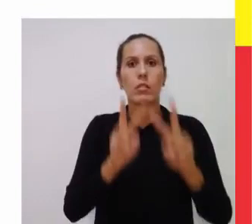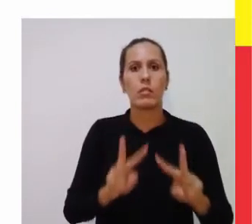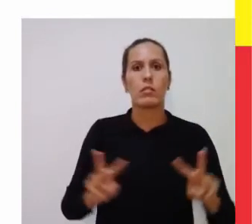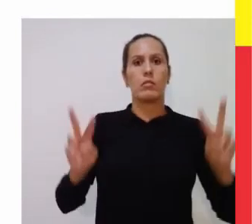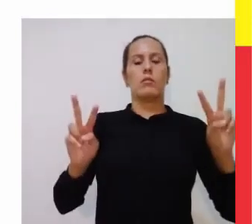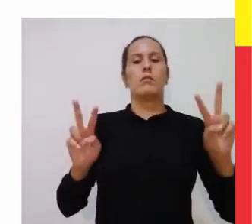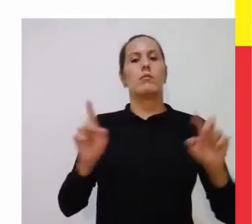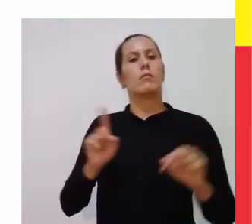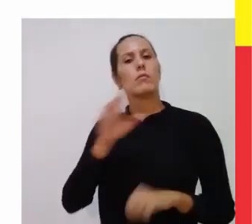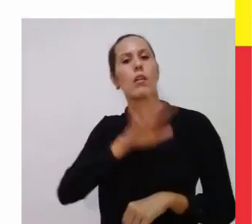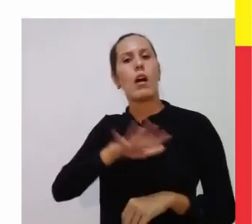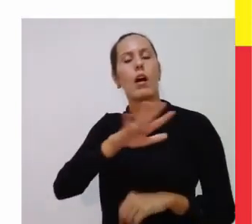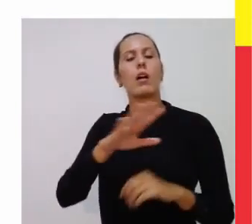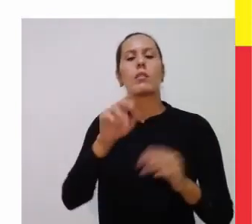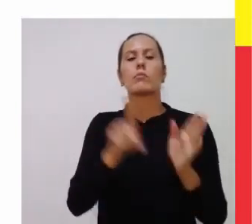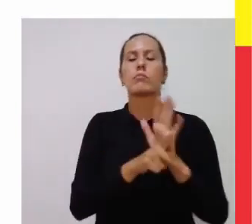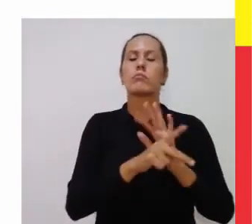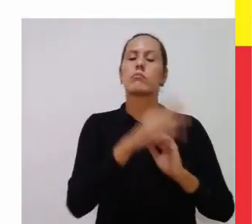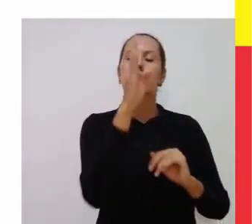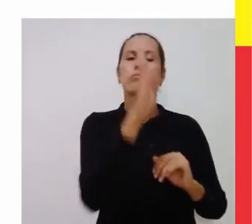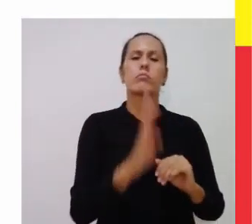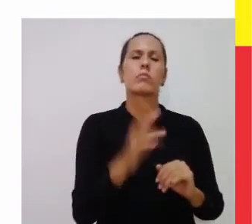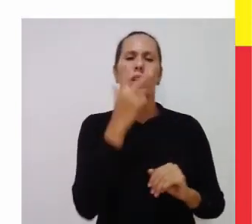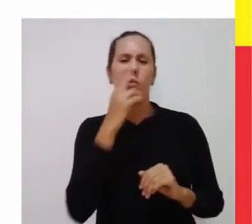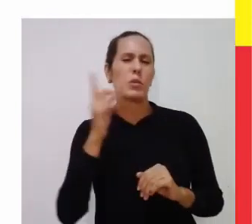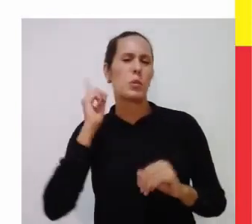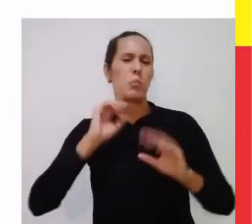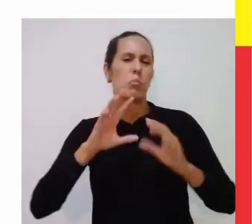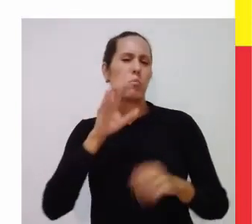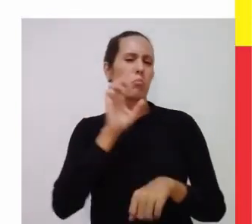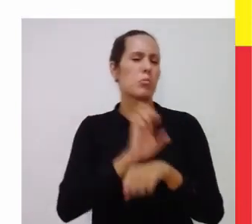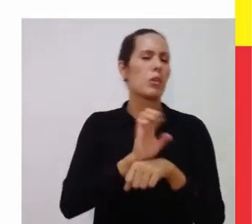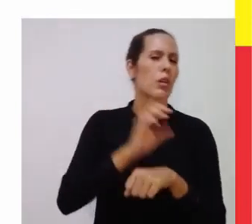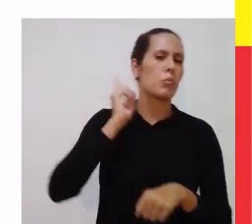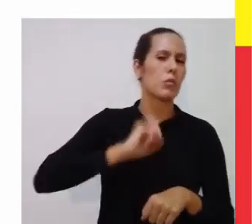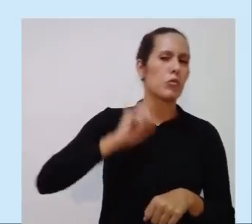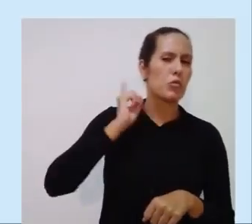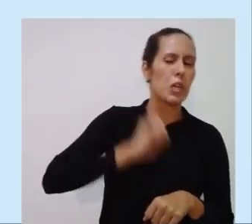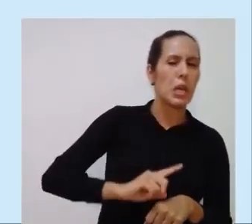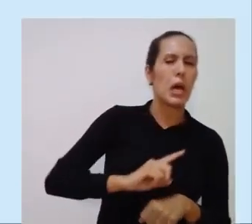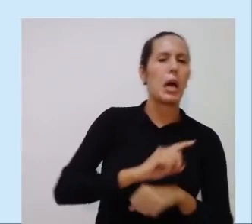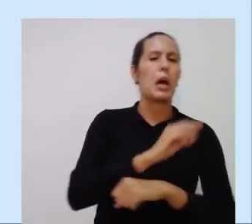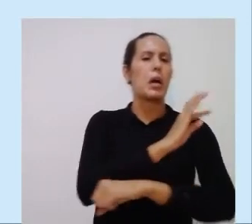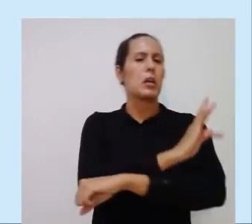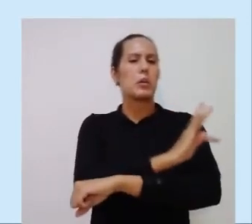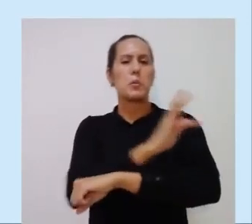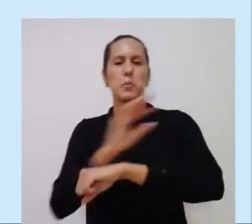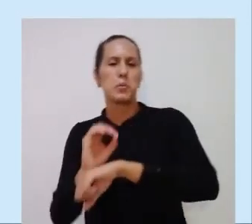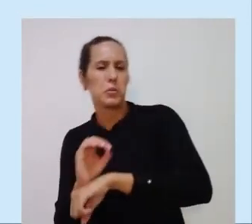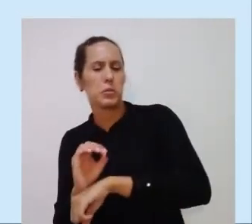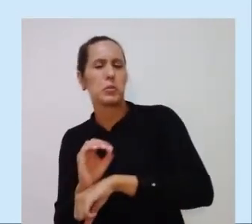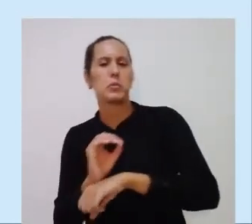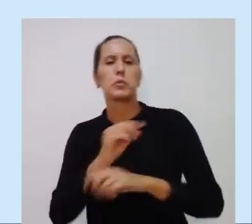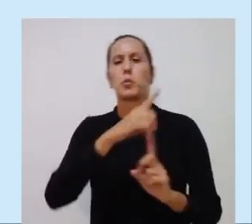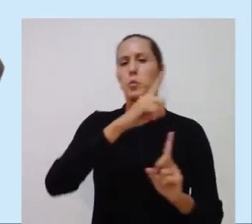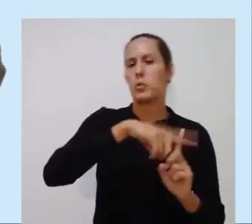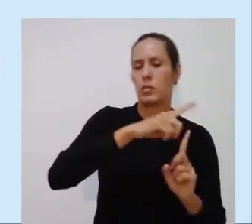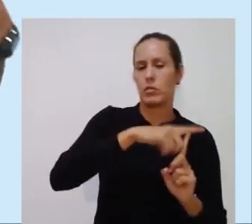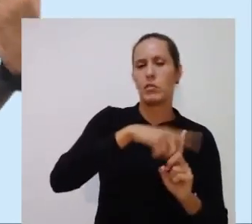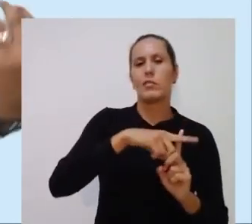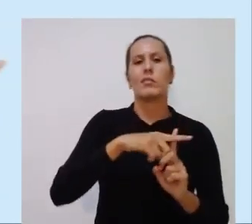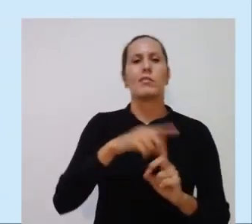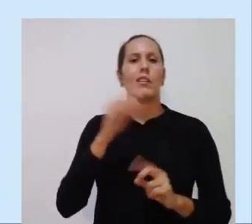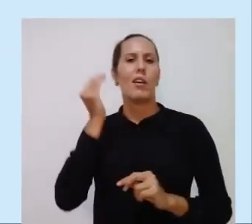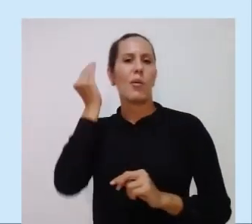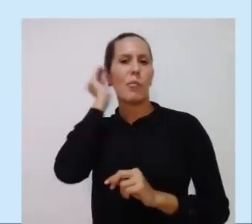está vendo a imagem dessa região central do Brasil, mais ou menos ali Minas Gerais, entre o Tocantins ali também Mato Grosso. Então, essa